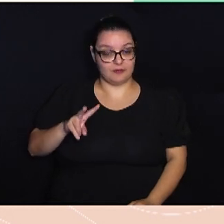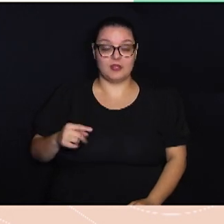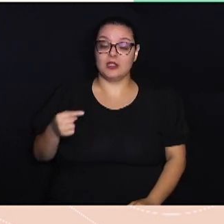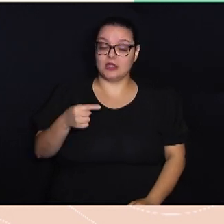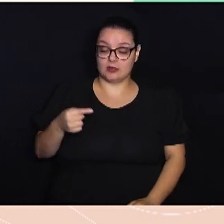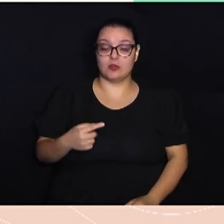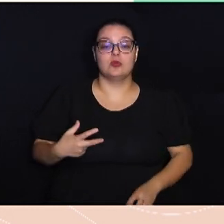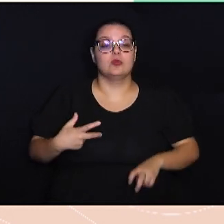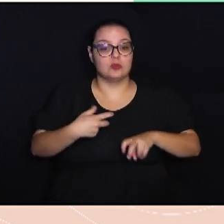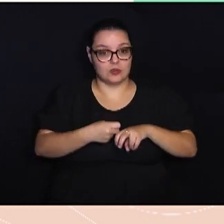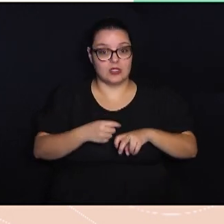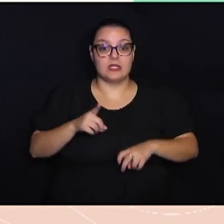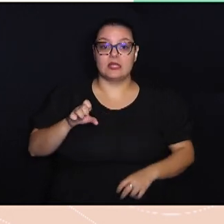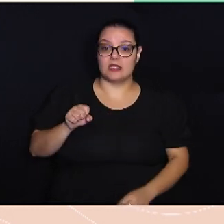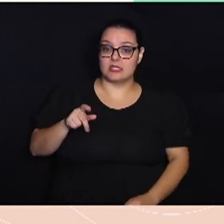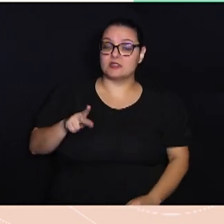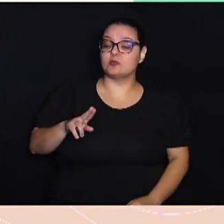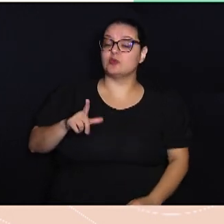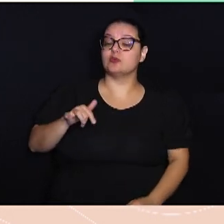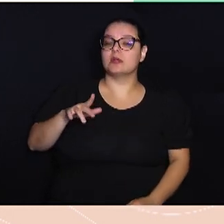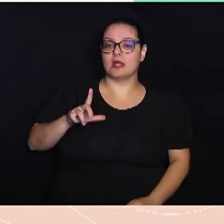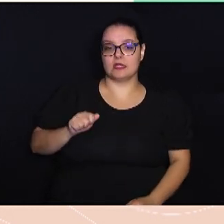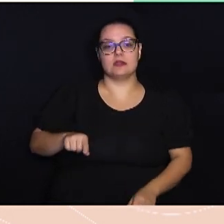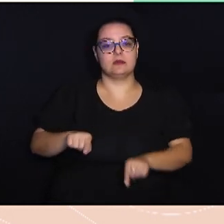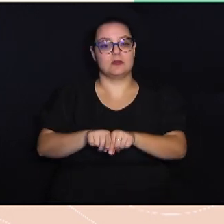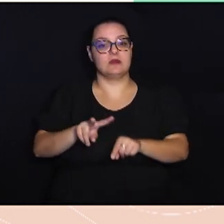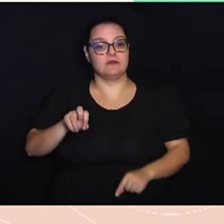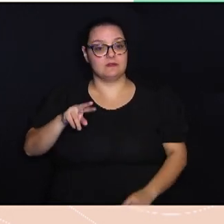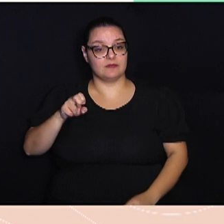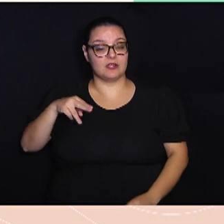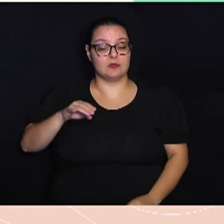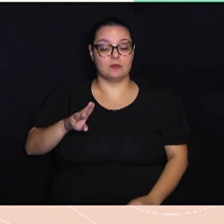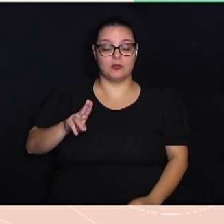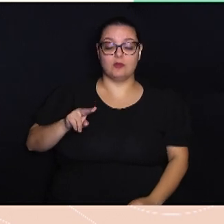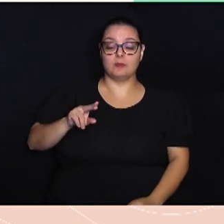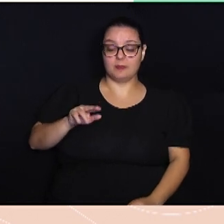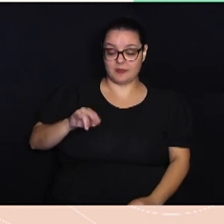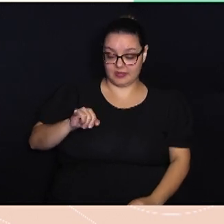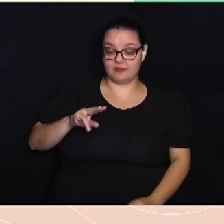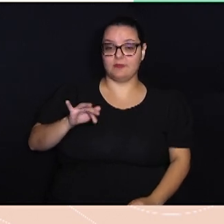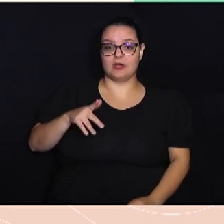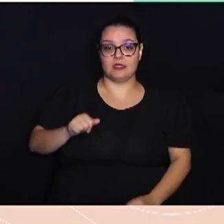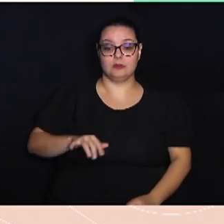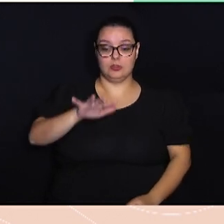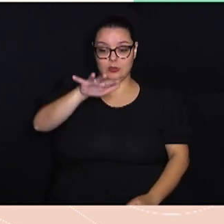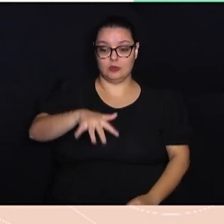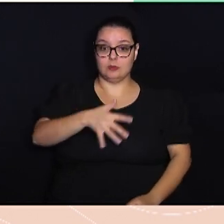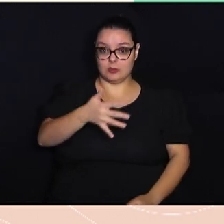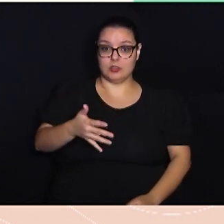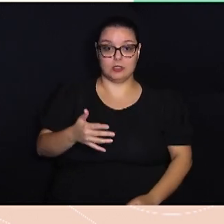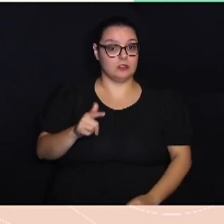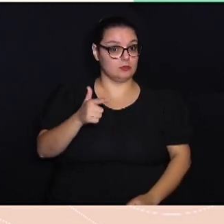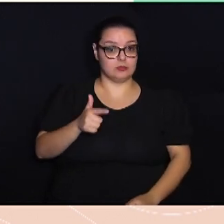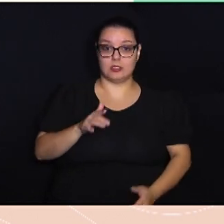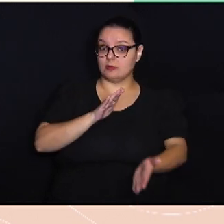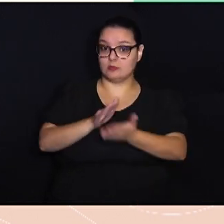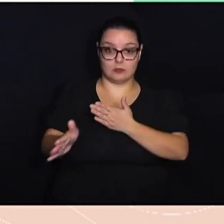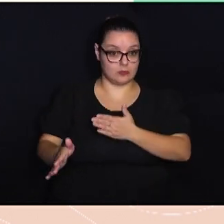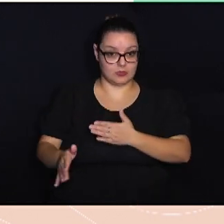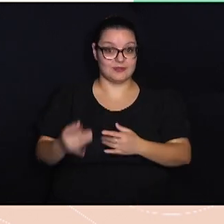mundo ela é pautada por essa taxa de câmbio, então a mudança nessa taxa de câmbio afeta diretamente todos,